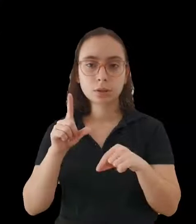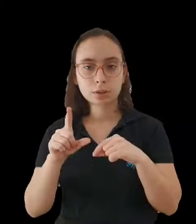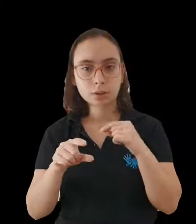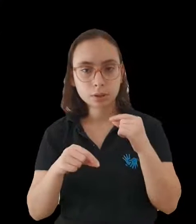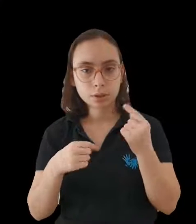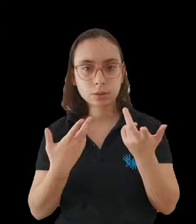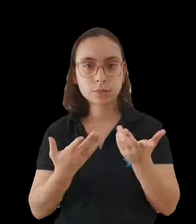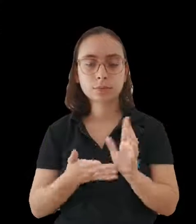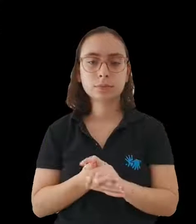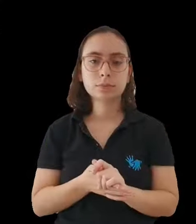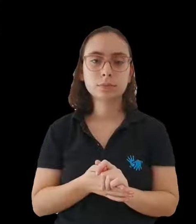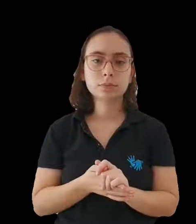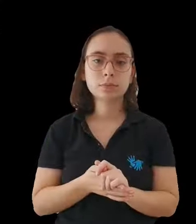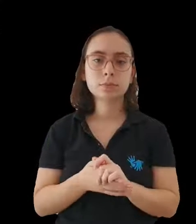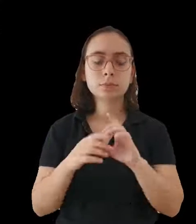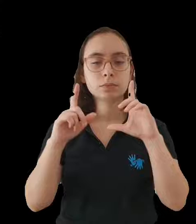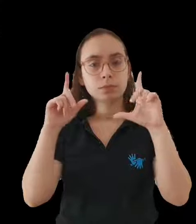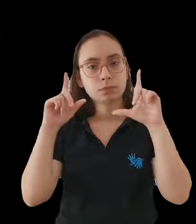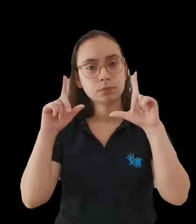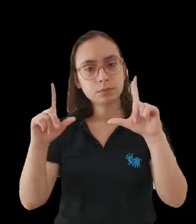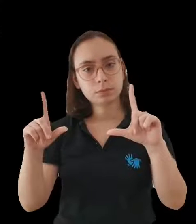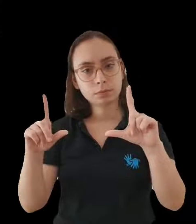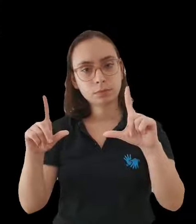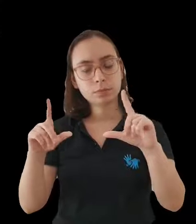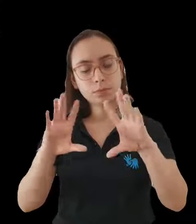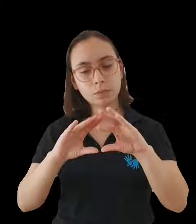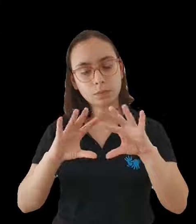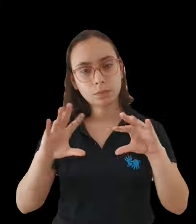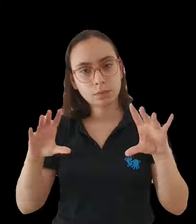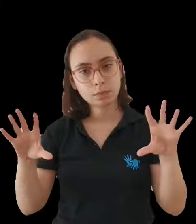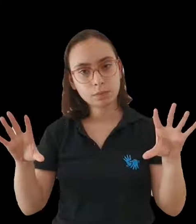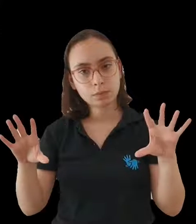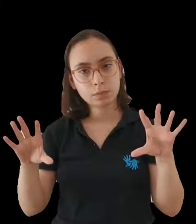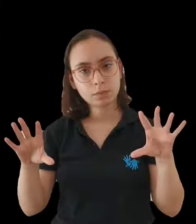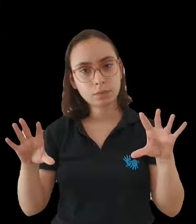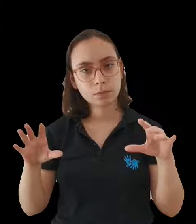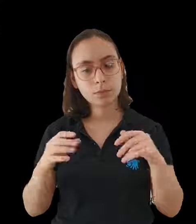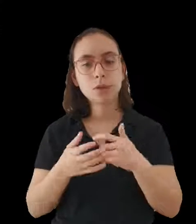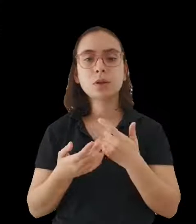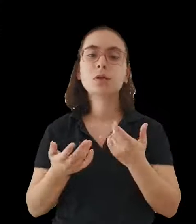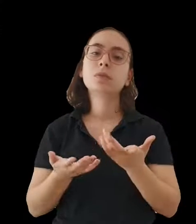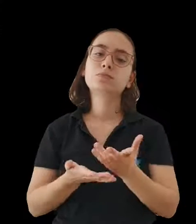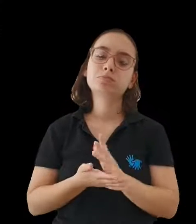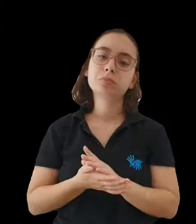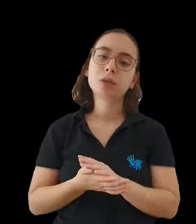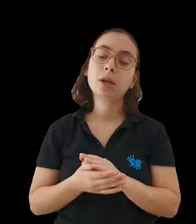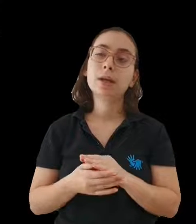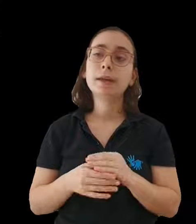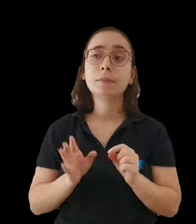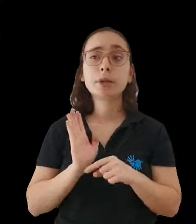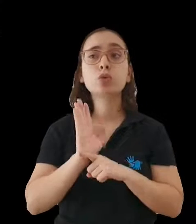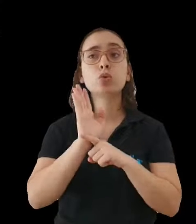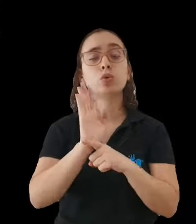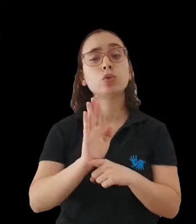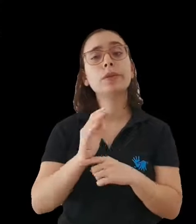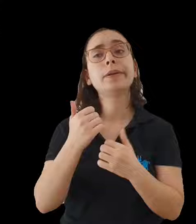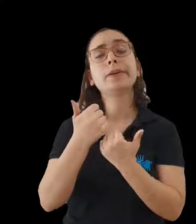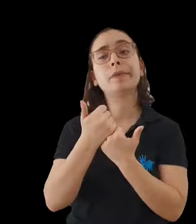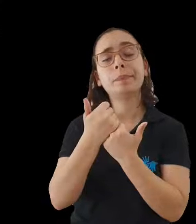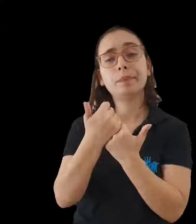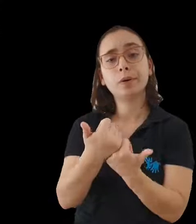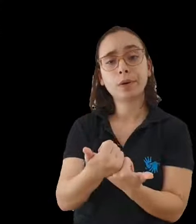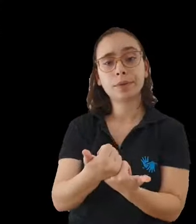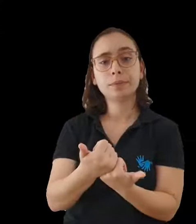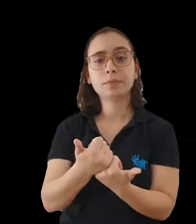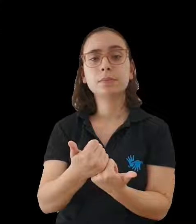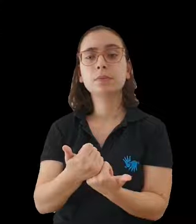que o cenário aqui, o tapete, ele funciona como um apoio, né? A gente não está